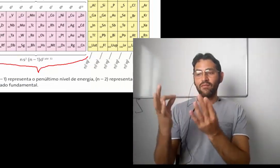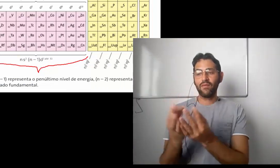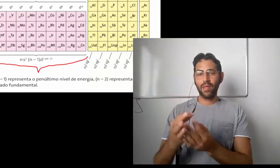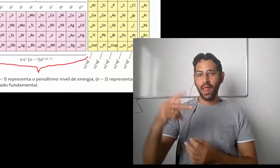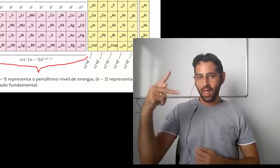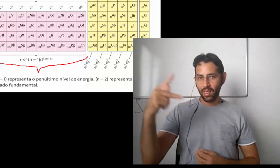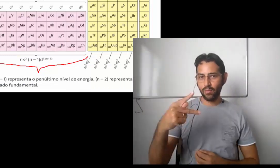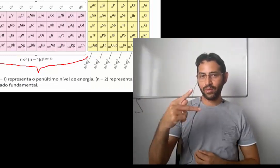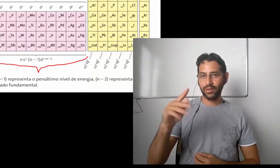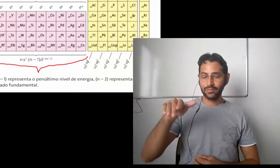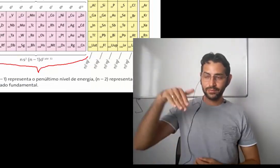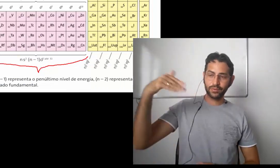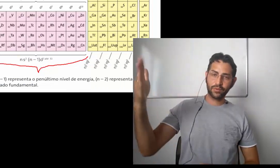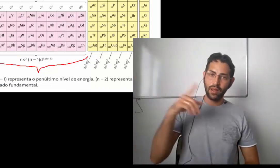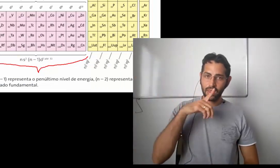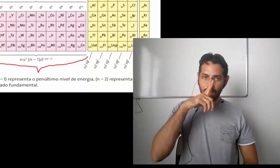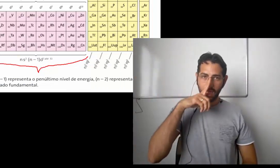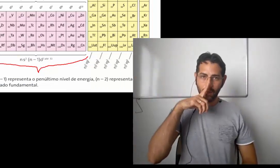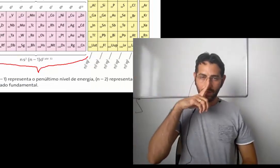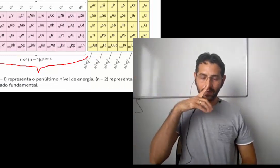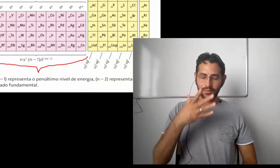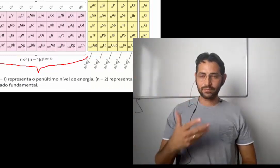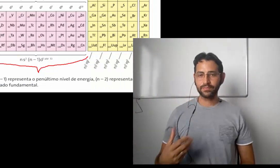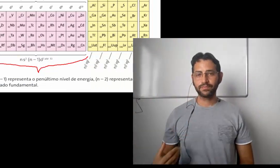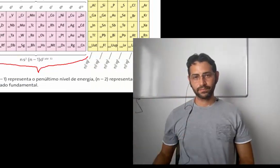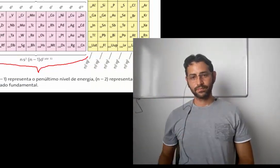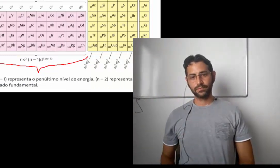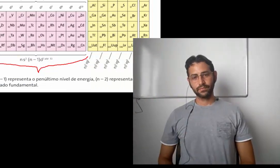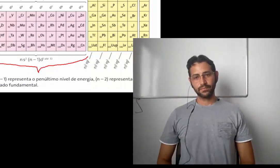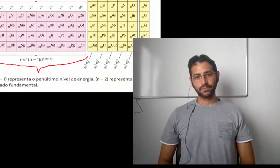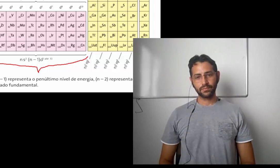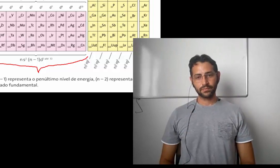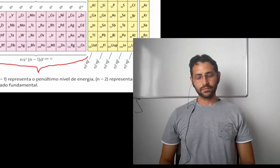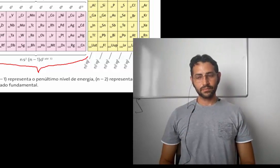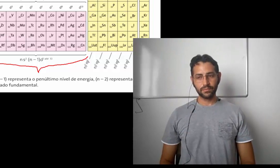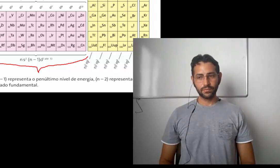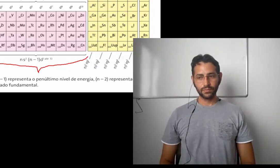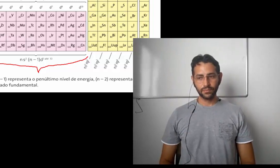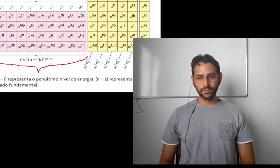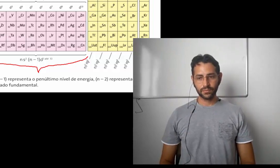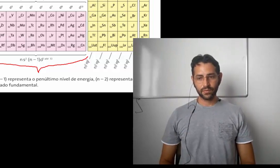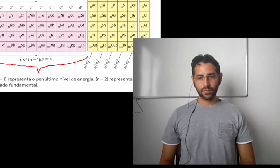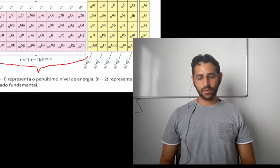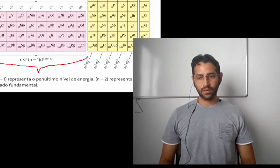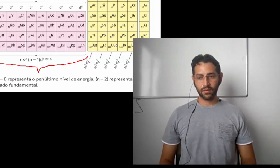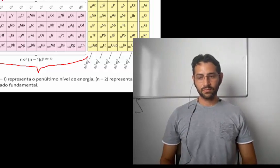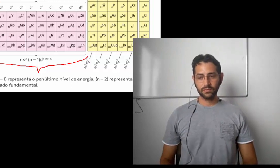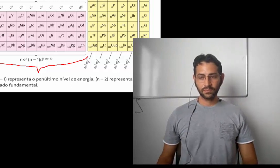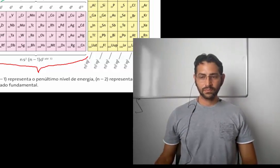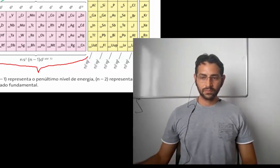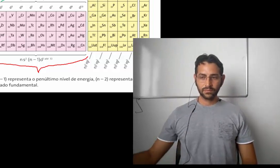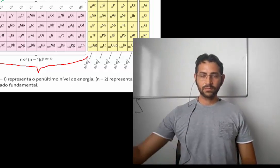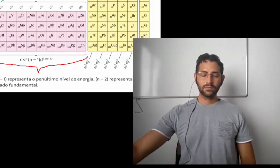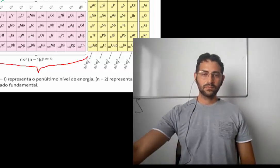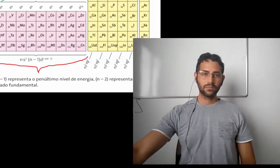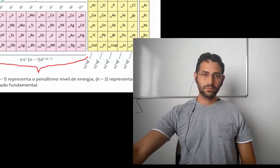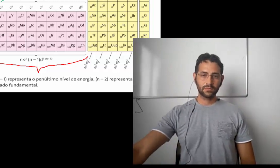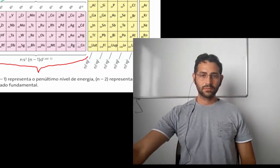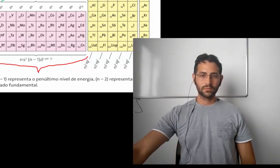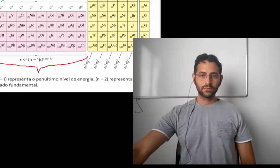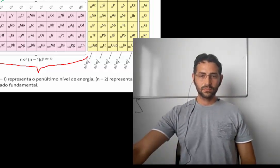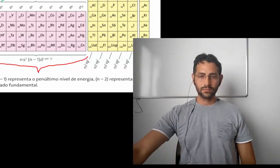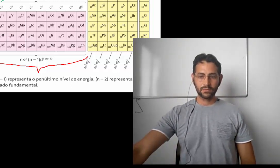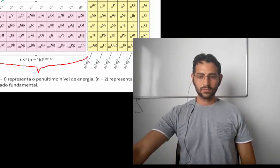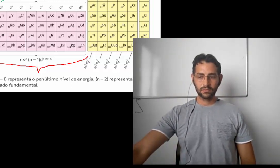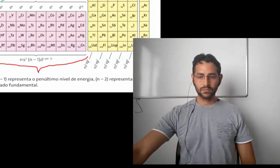lado. Porque vocês lembram que eu mostrei aqui para vocês, ó? S do lado de cá, P, ó, do outro